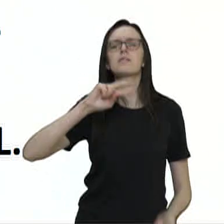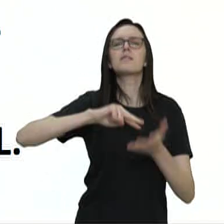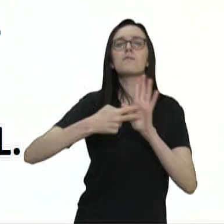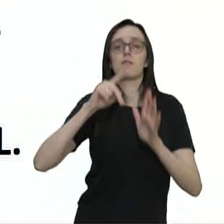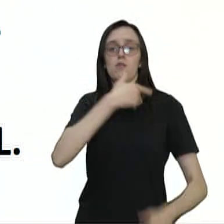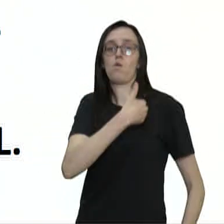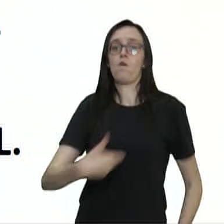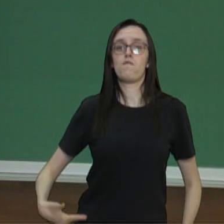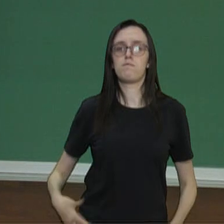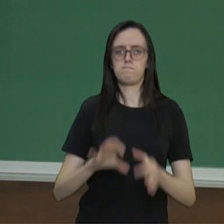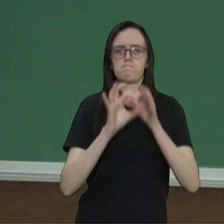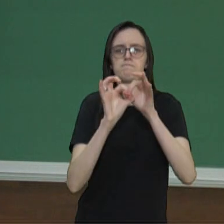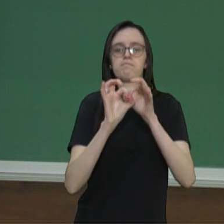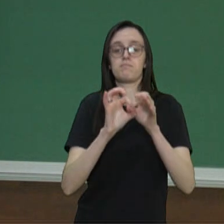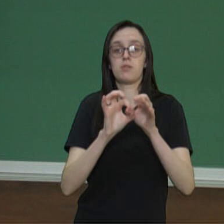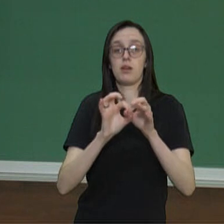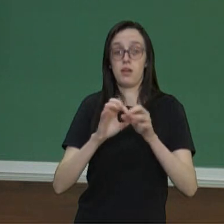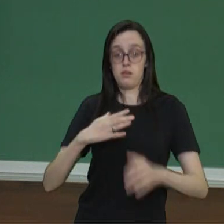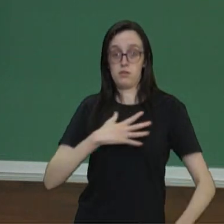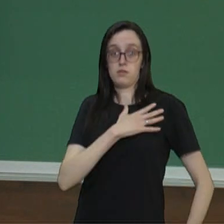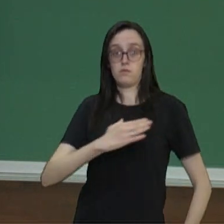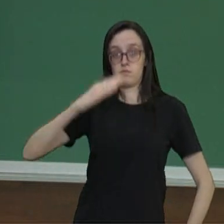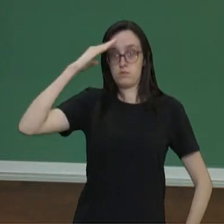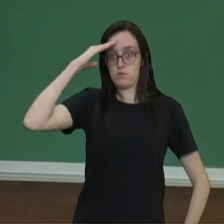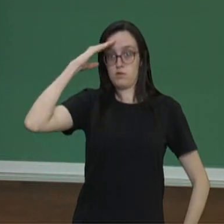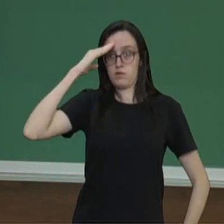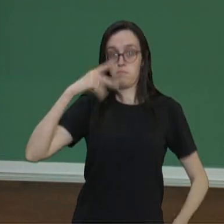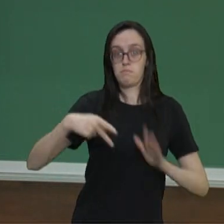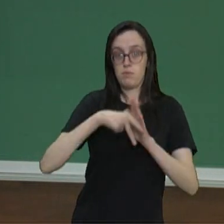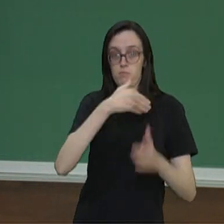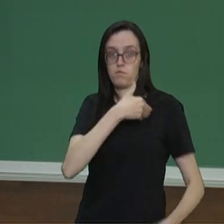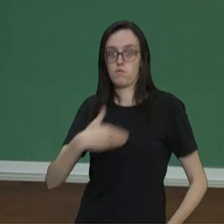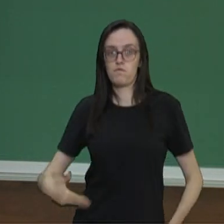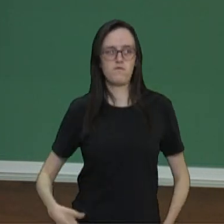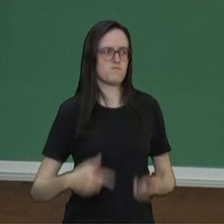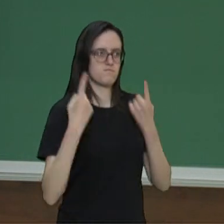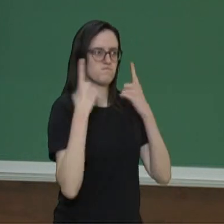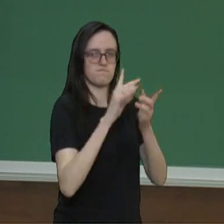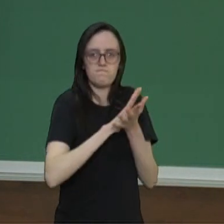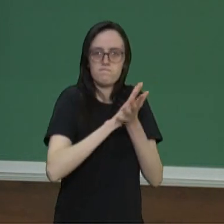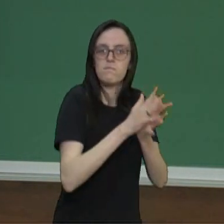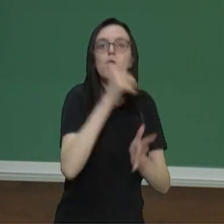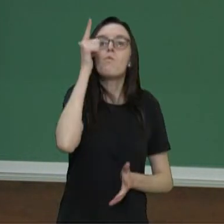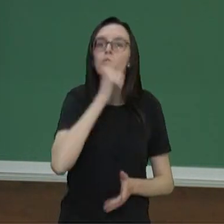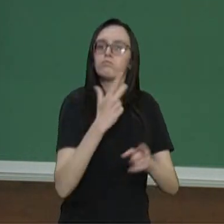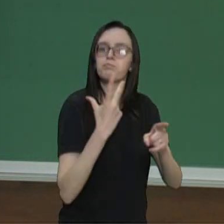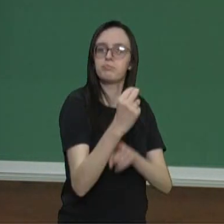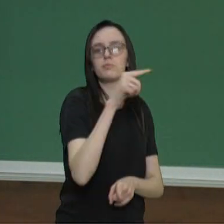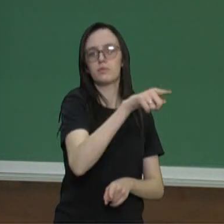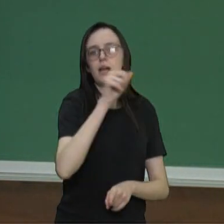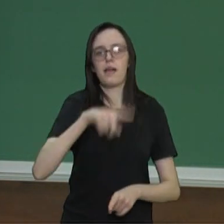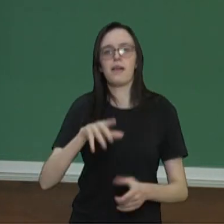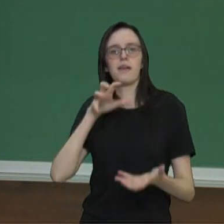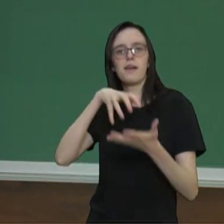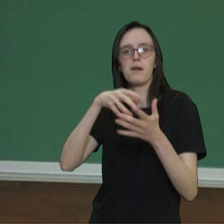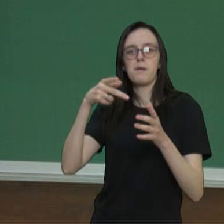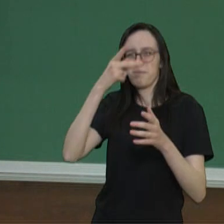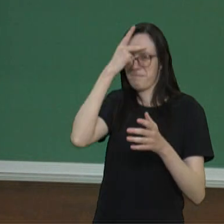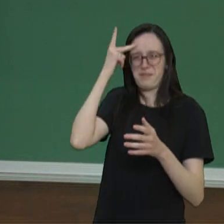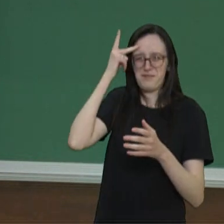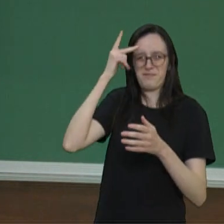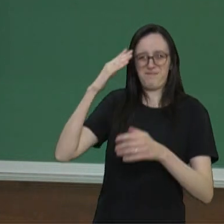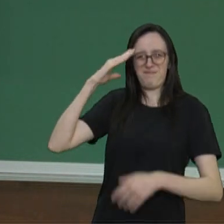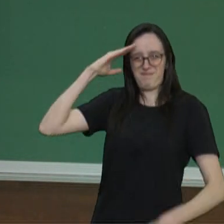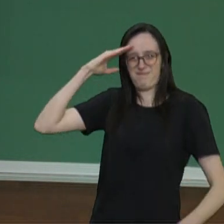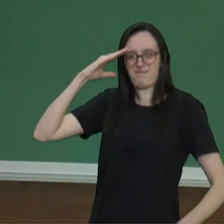Então, as tropas do governo venceram as tropas que se revoltaram nessas 3 cidades. O pessoal de Natal e de